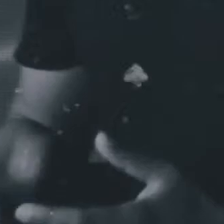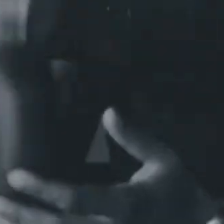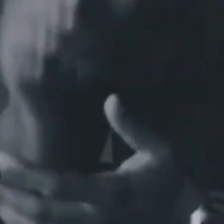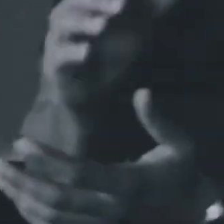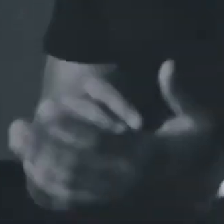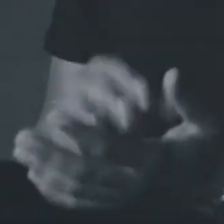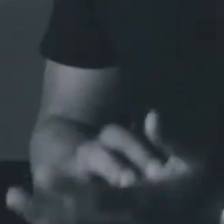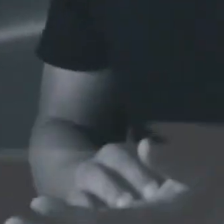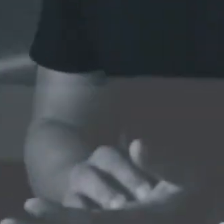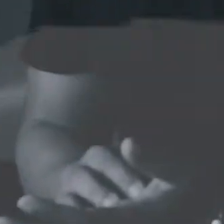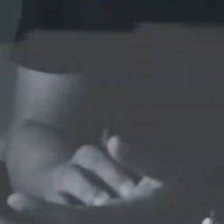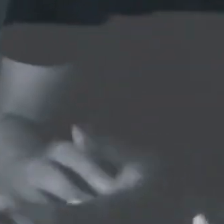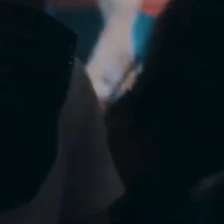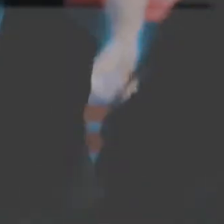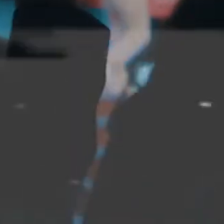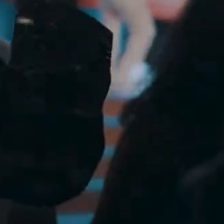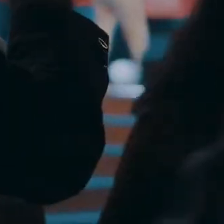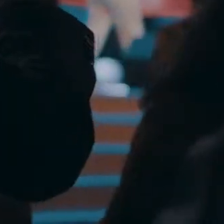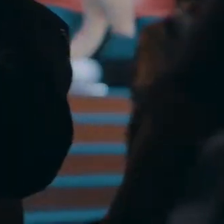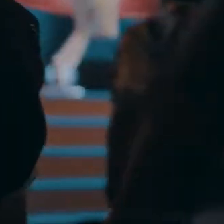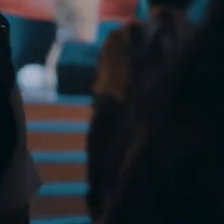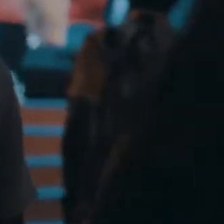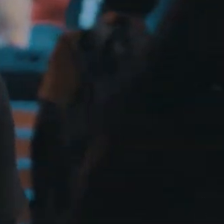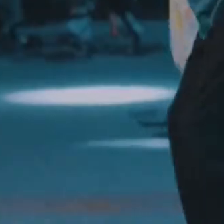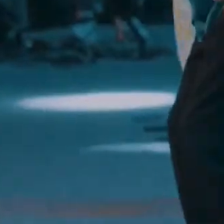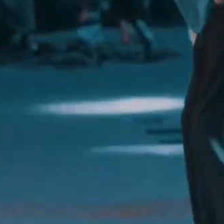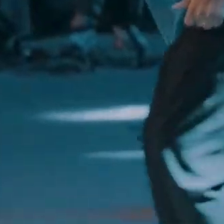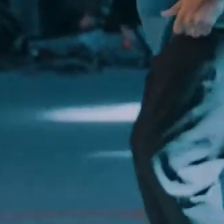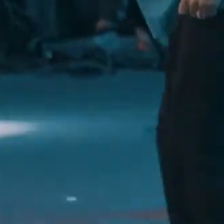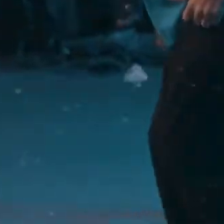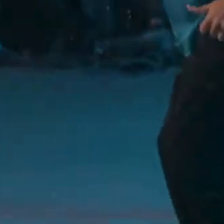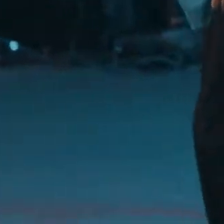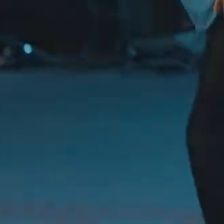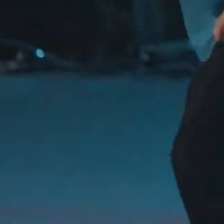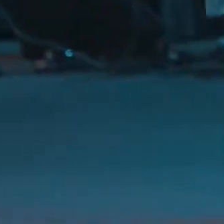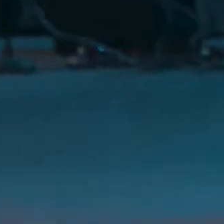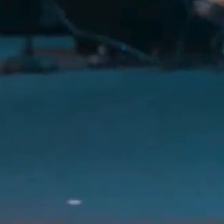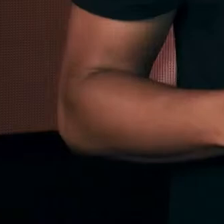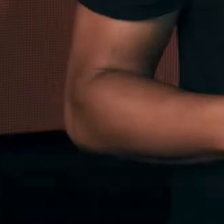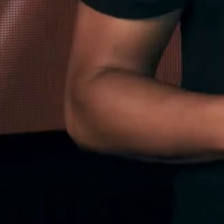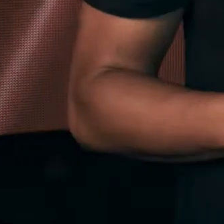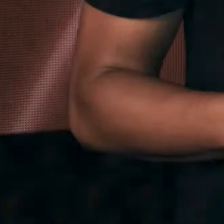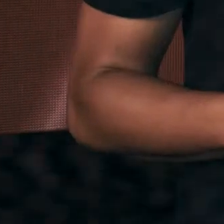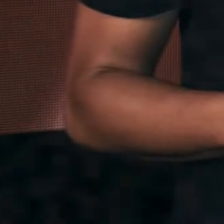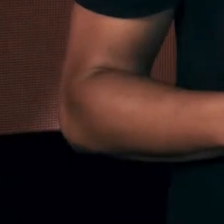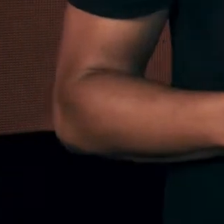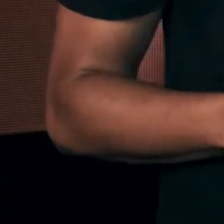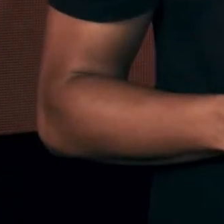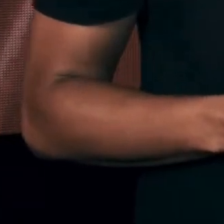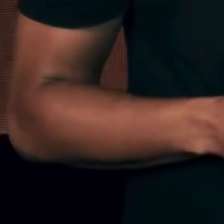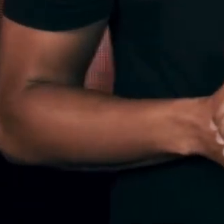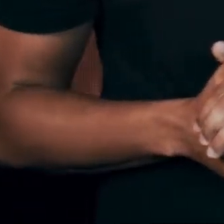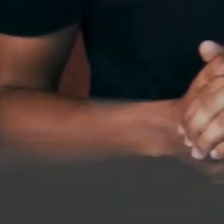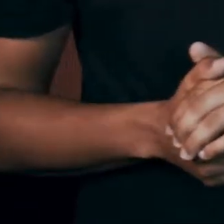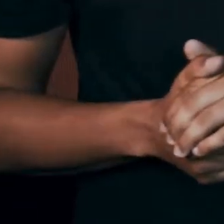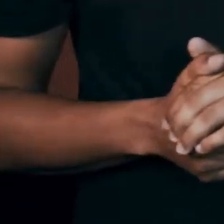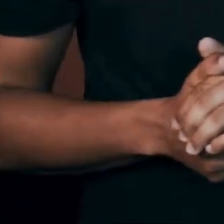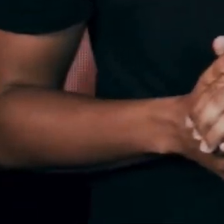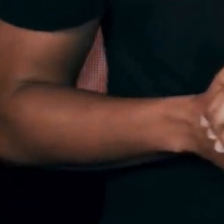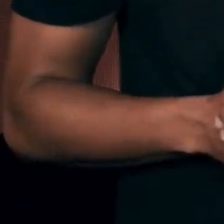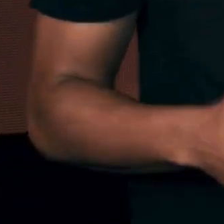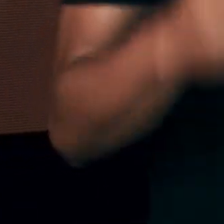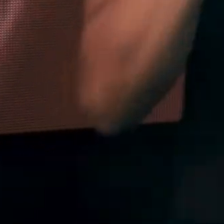mês nós temos o Strong, que é o culto da nossa juventude junto com os nossos adolescentes. E ainda nós temos o E-Groups, que é a nossa